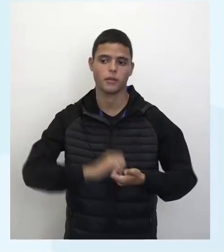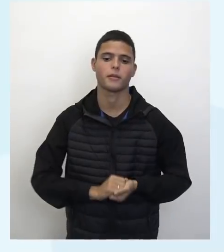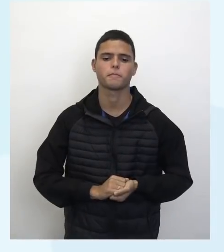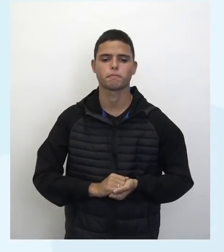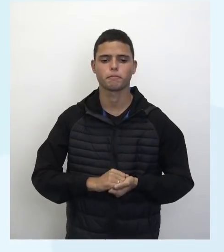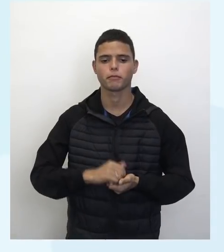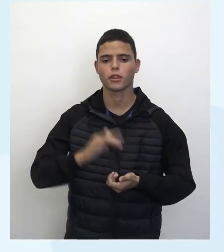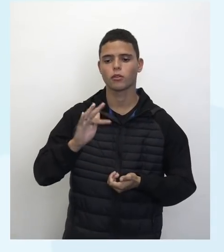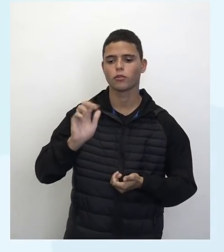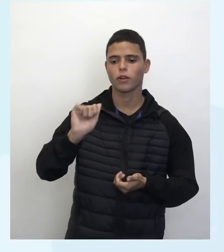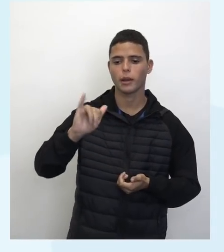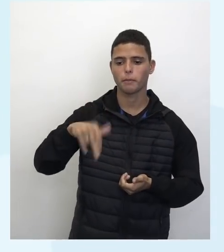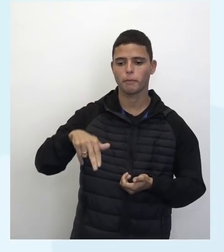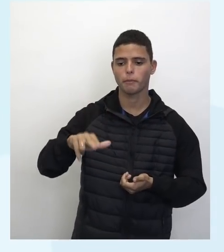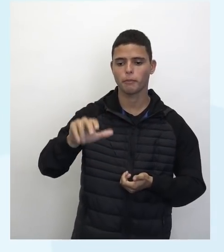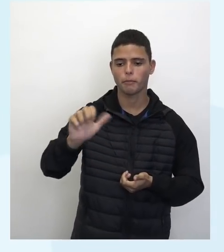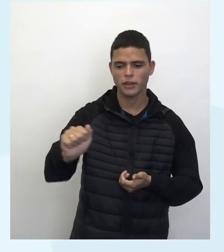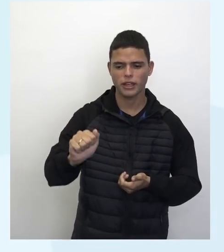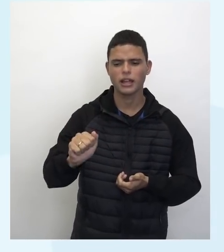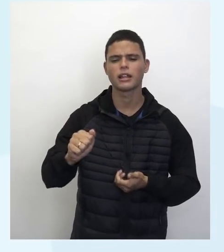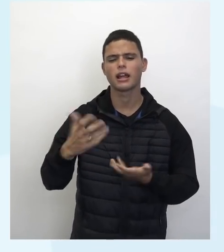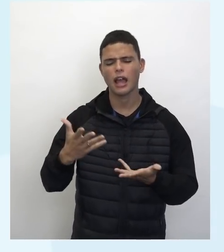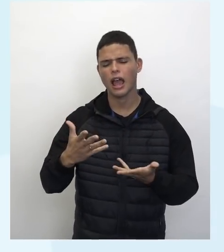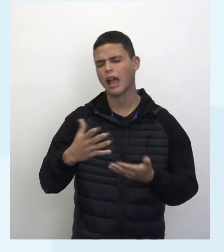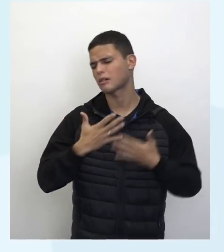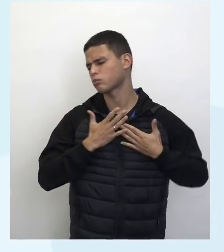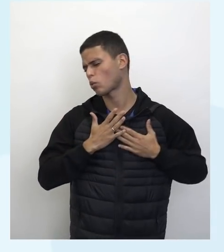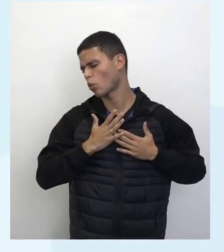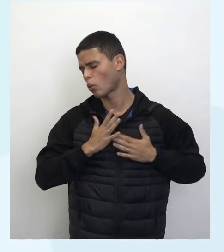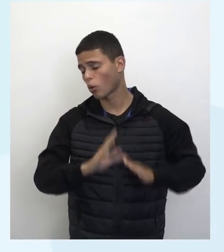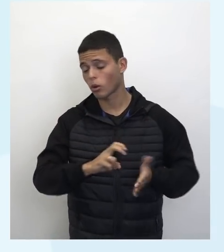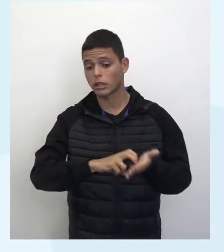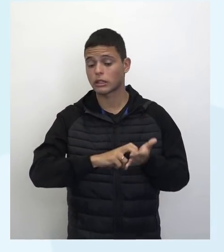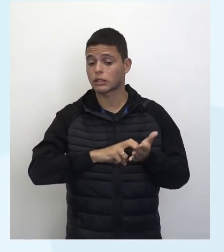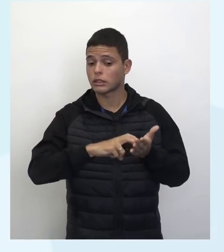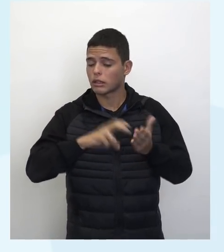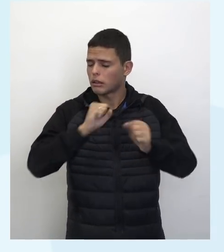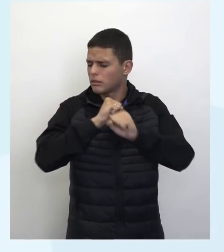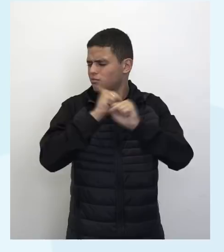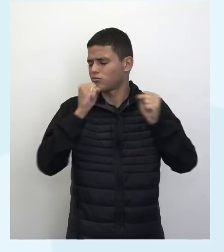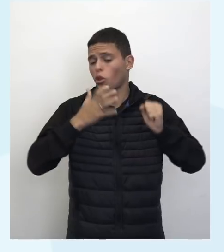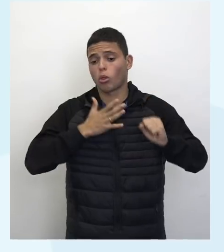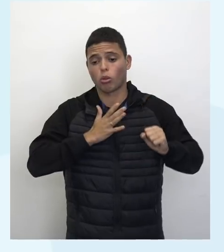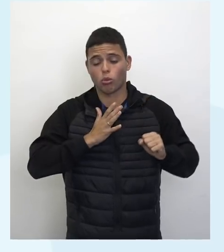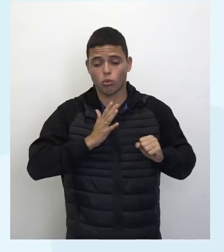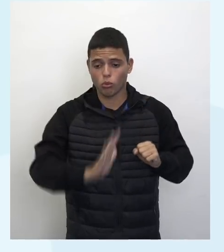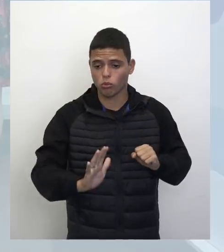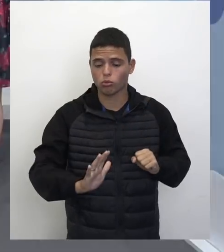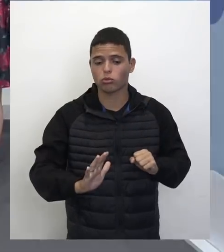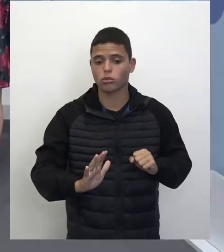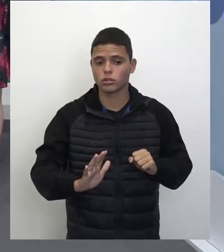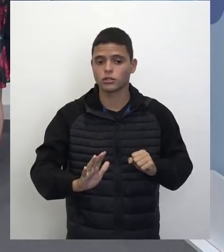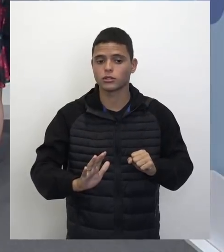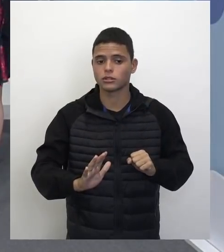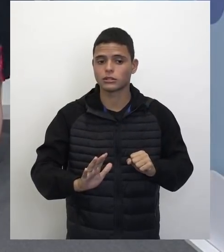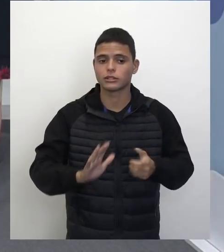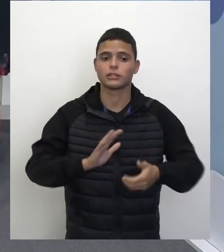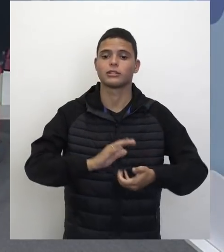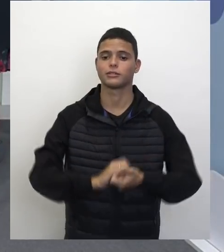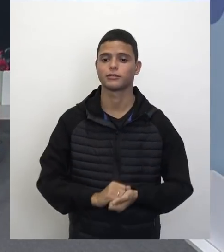Fabiana é preguiçosa e não gosta de acordar cedo. Pura verdade, porque às vezes meio-dia... Fabiana, 11 horas, Fabiana, tem